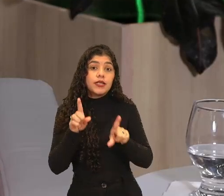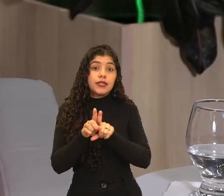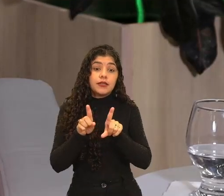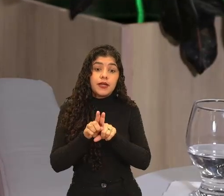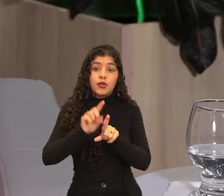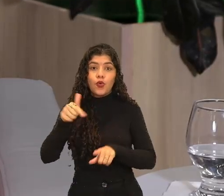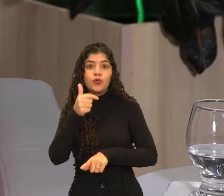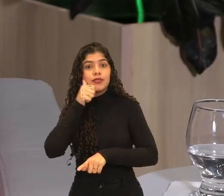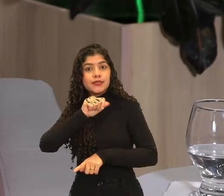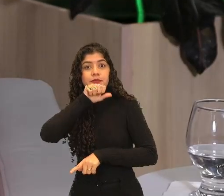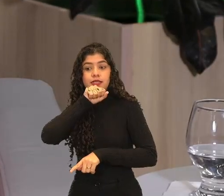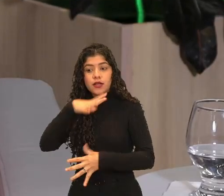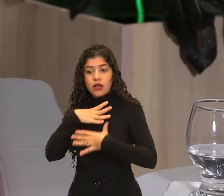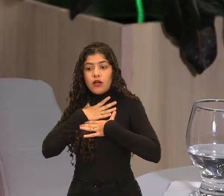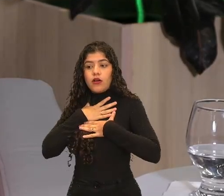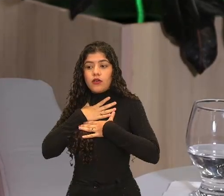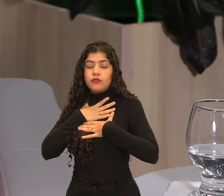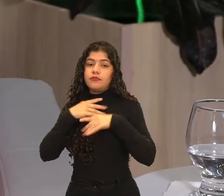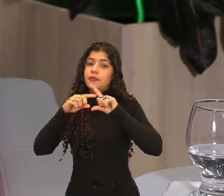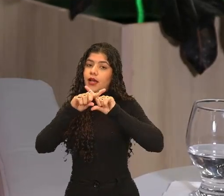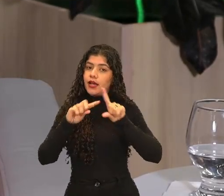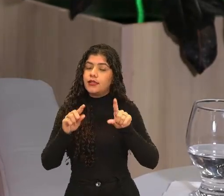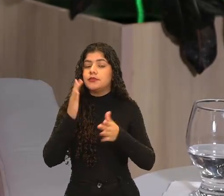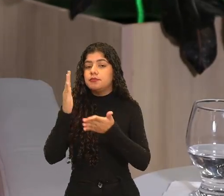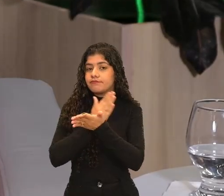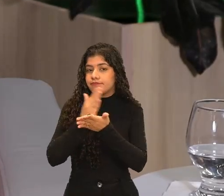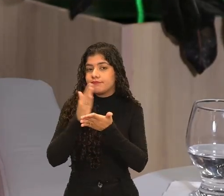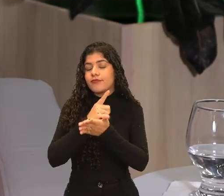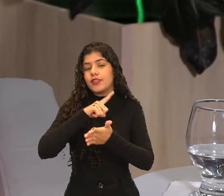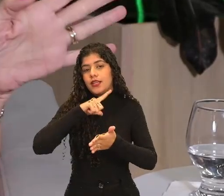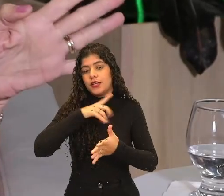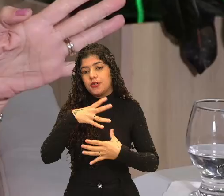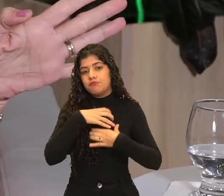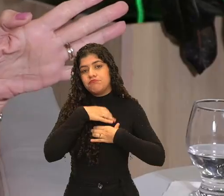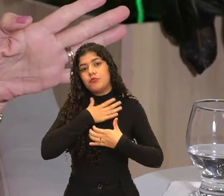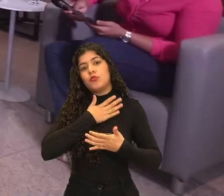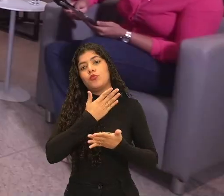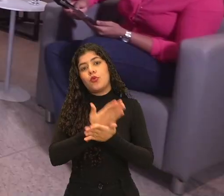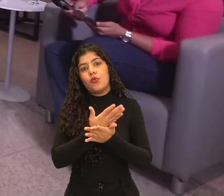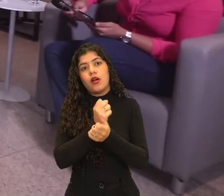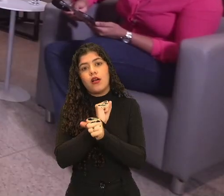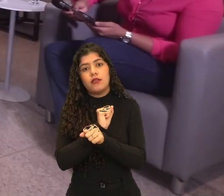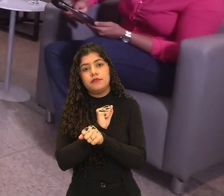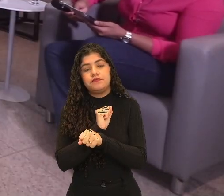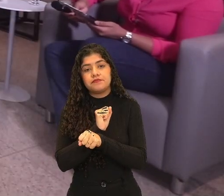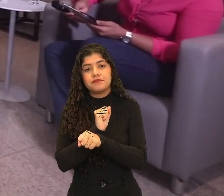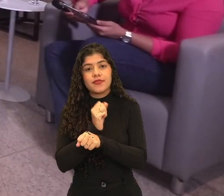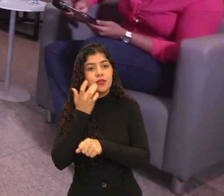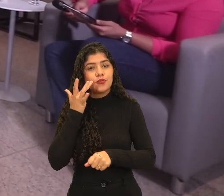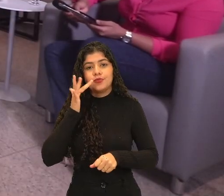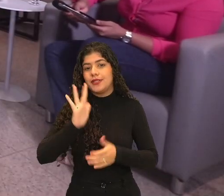choque, ela correu atrás, mas alguns no choque não correm, paralisam e não vão